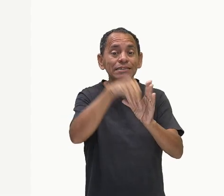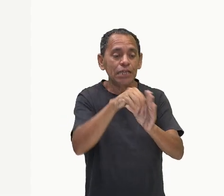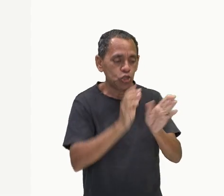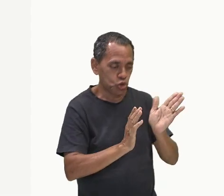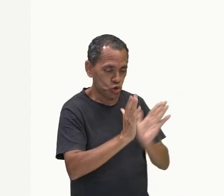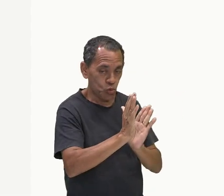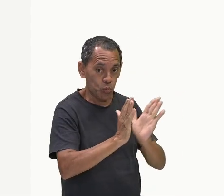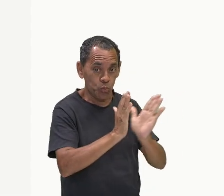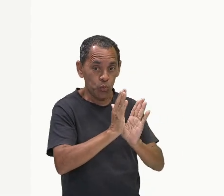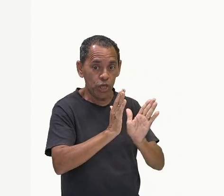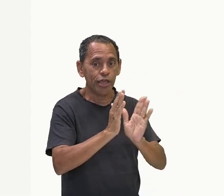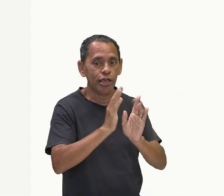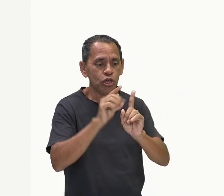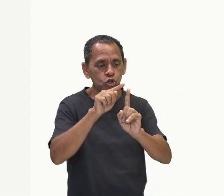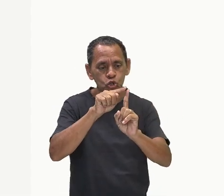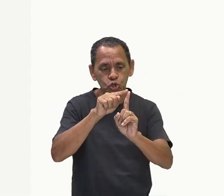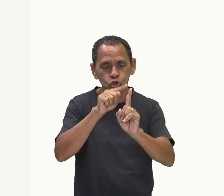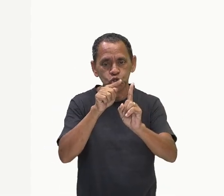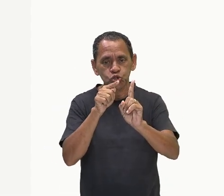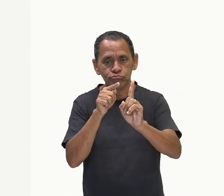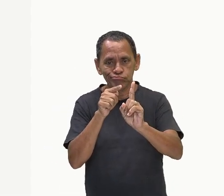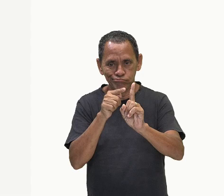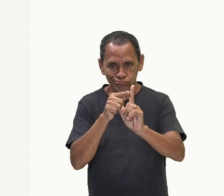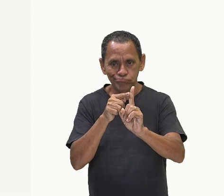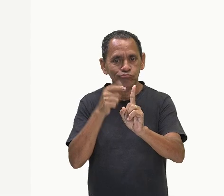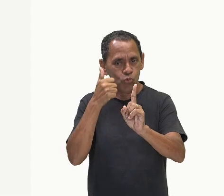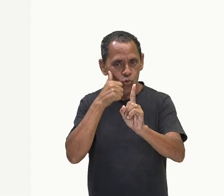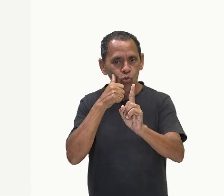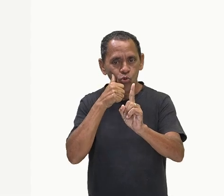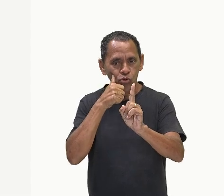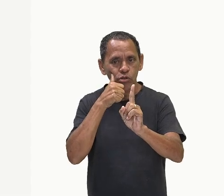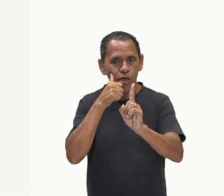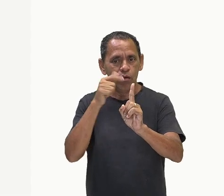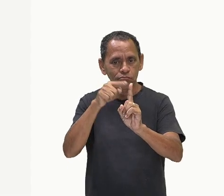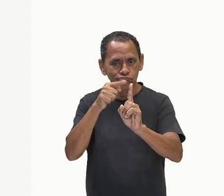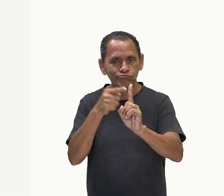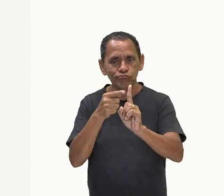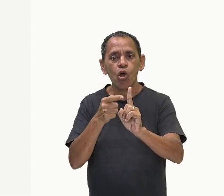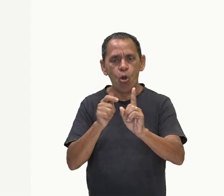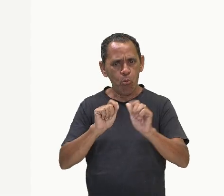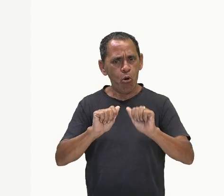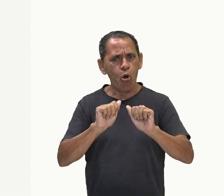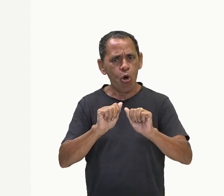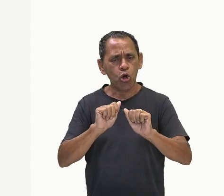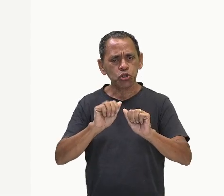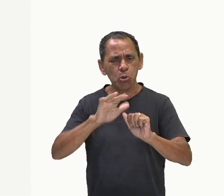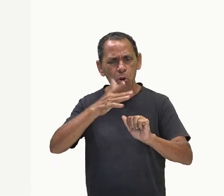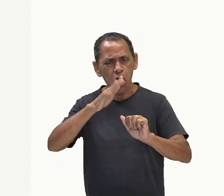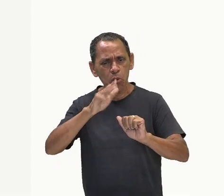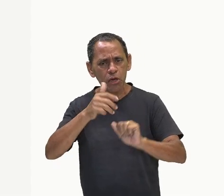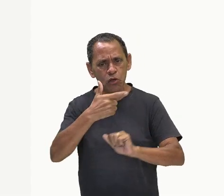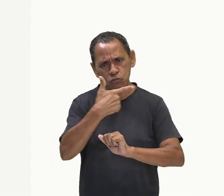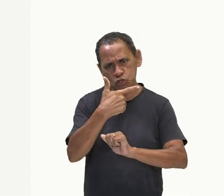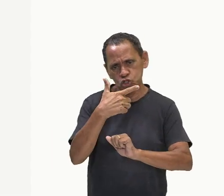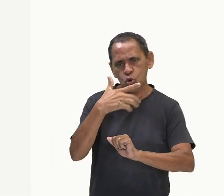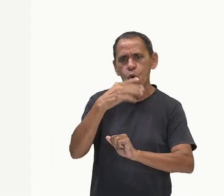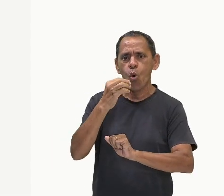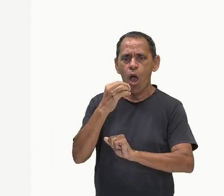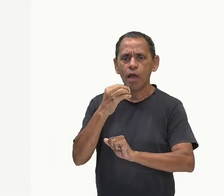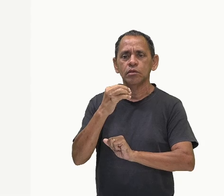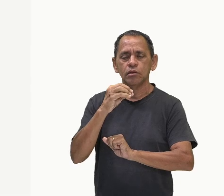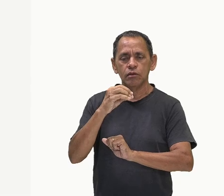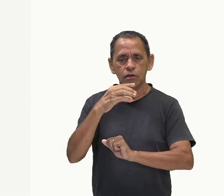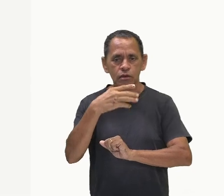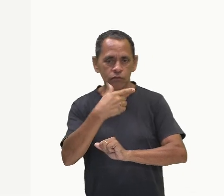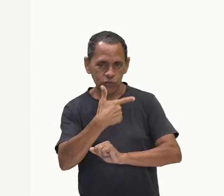de fertilização, que dura aproximadamente 24 horas. Ah, professora, mas o ciclo é par, então está entre